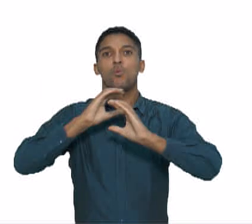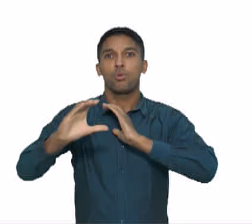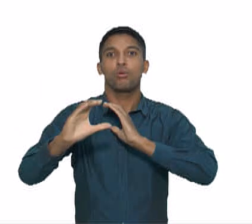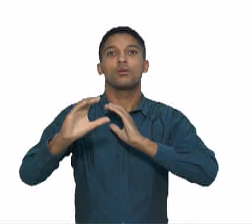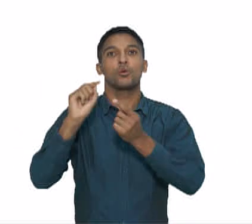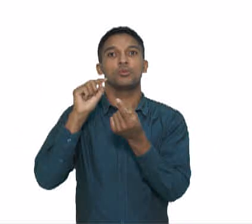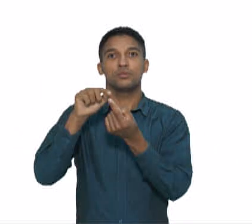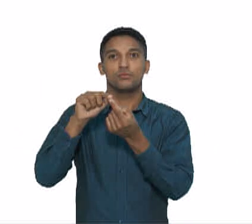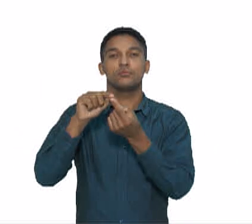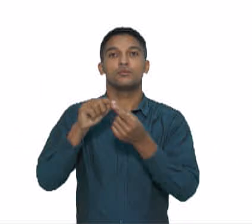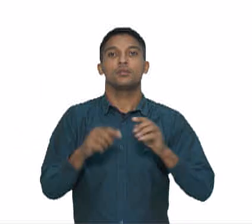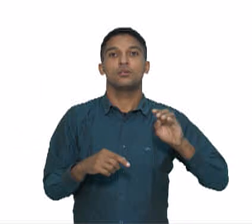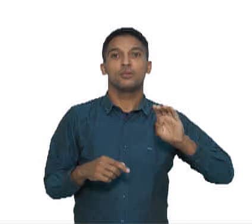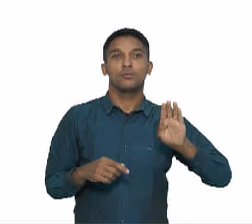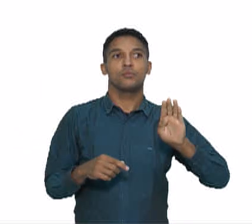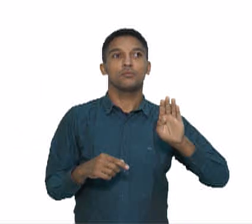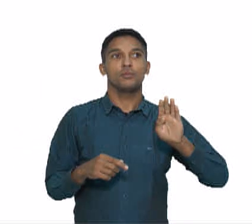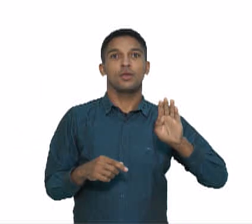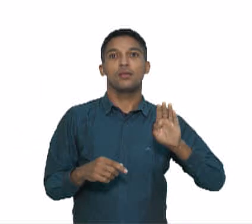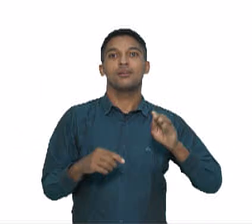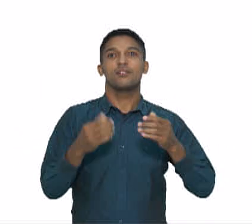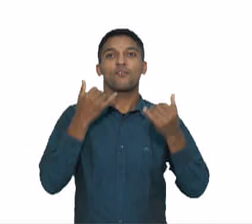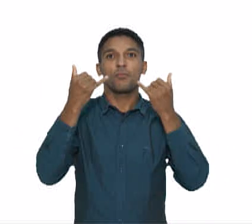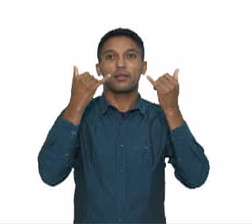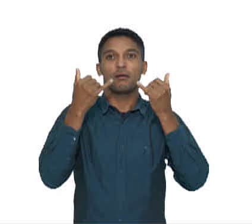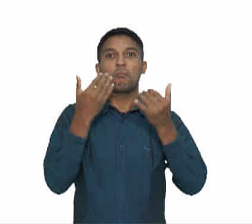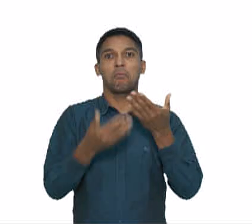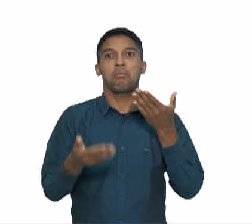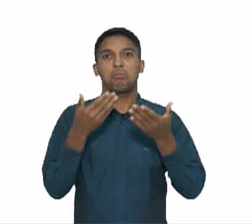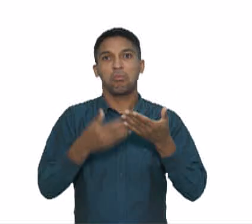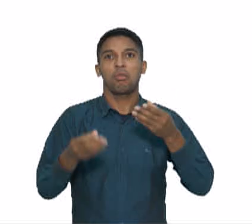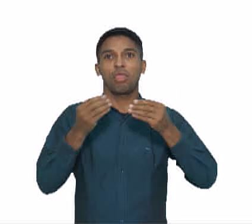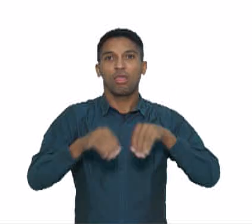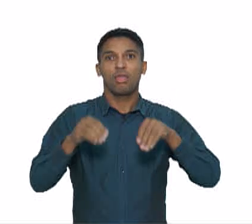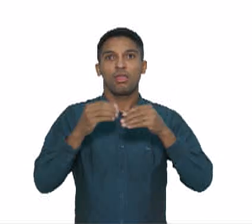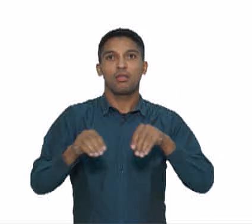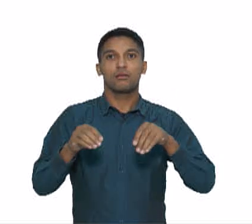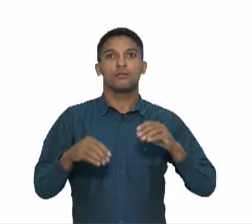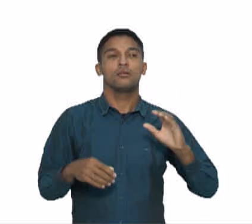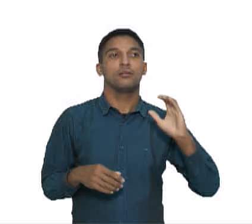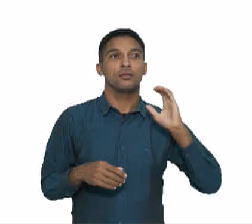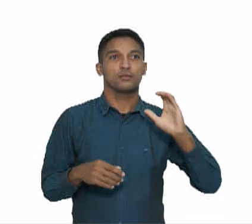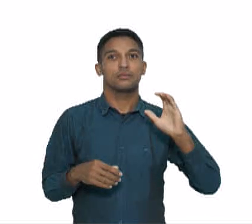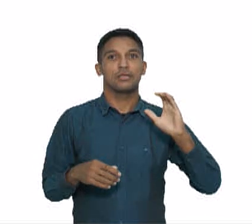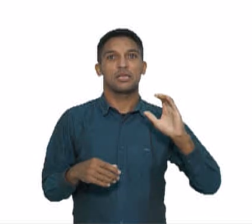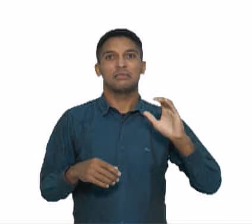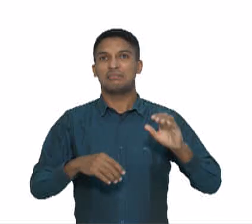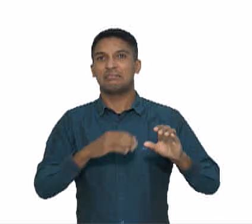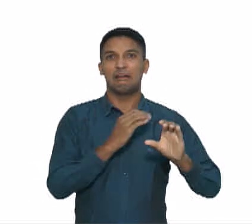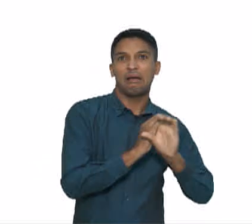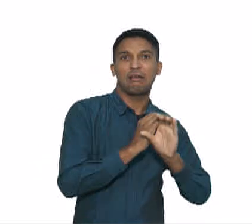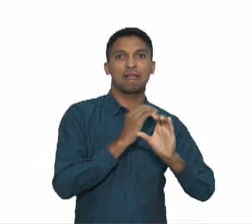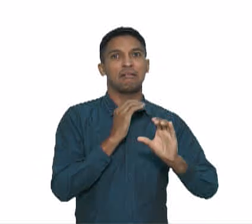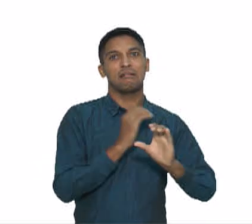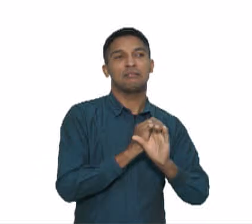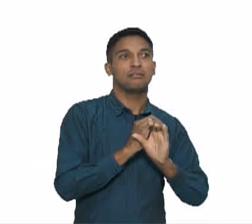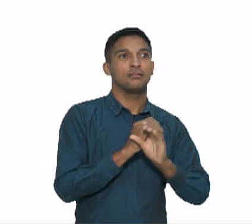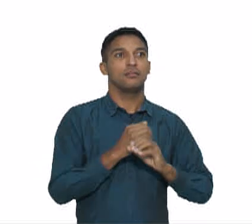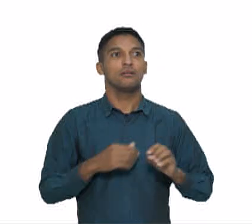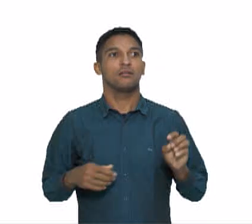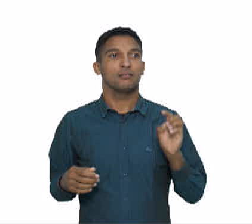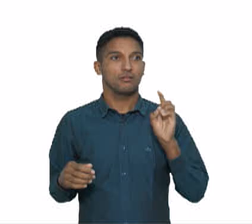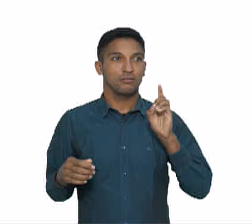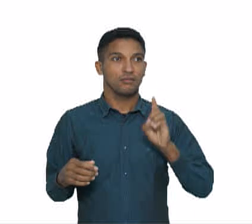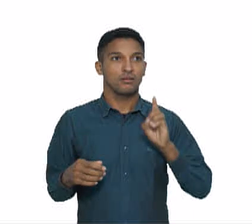B, pérdida de información. La C, malentendidos. La D, cohesión y